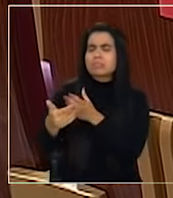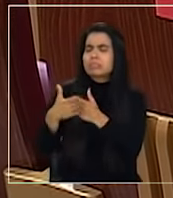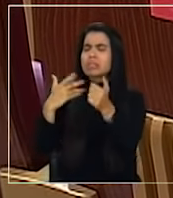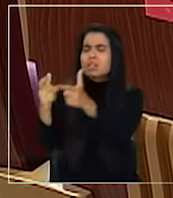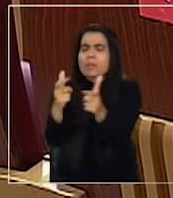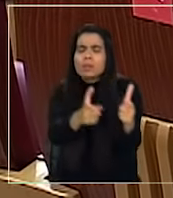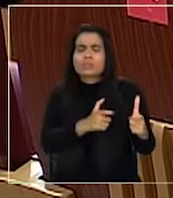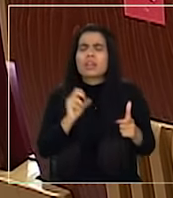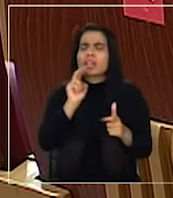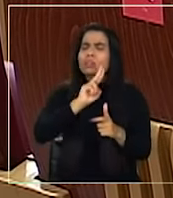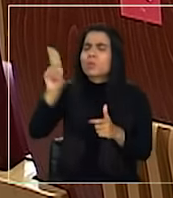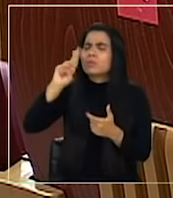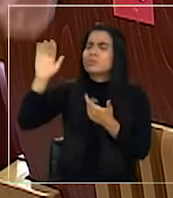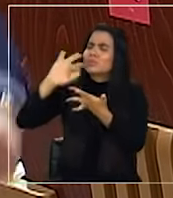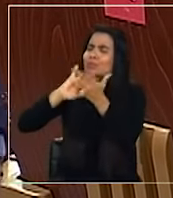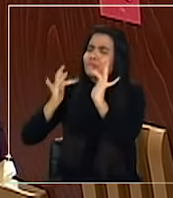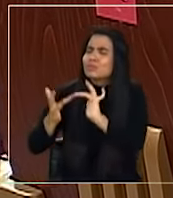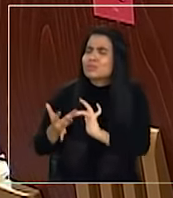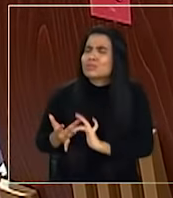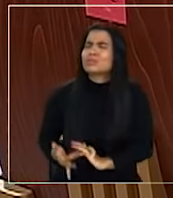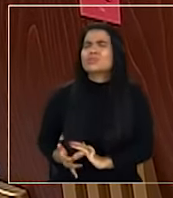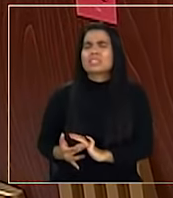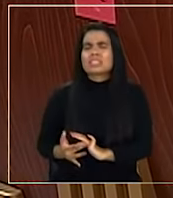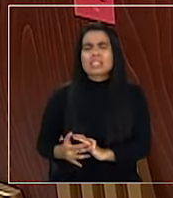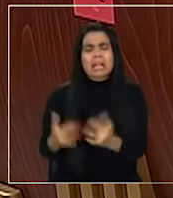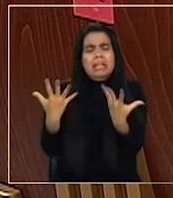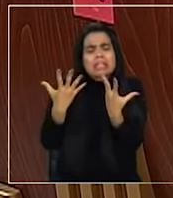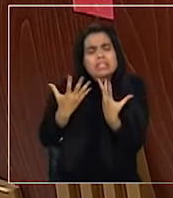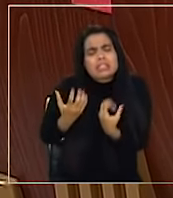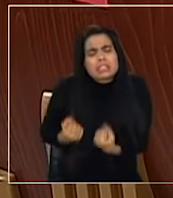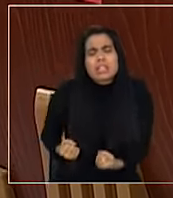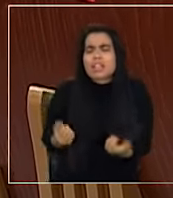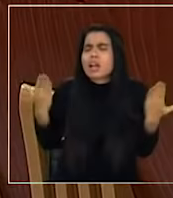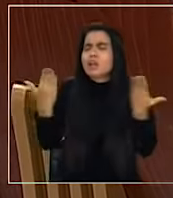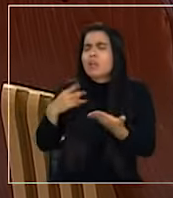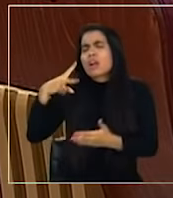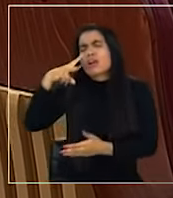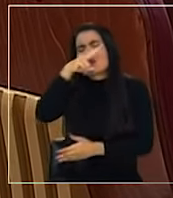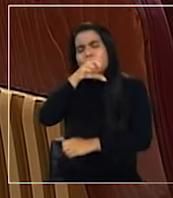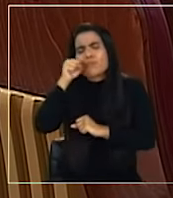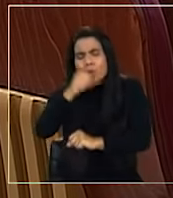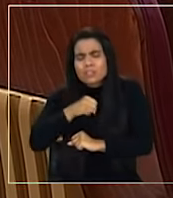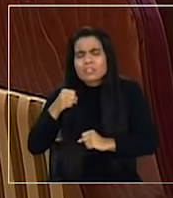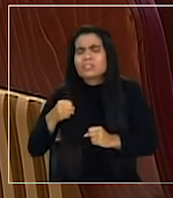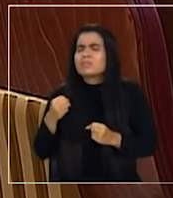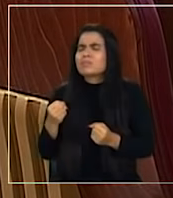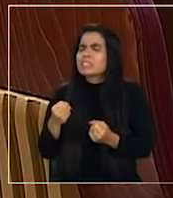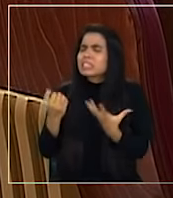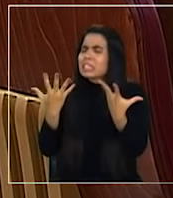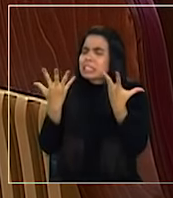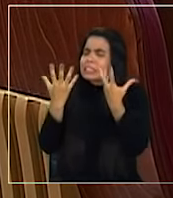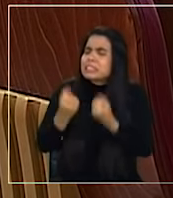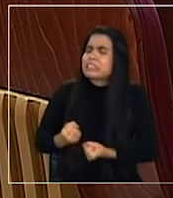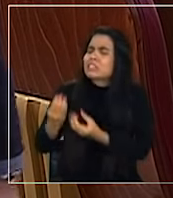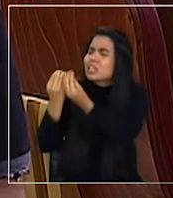estiver, em nome do Senhor Jesus. Que ela receba agora força, ela receba energia, ela receba poder